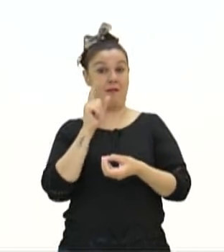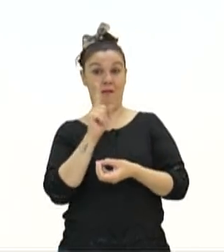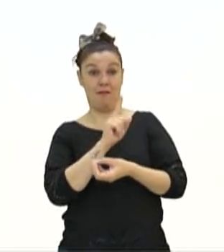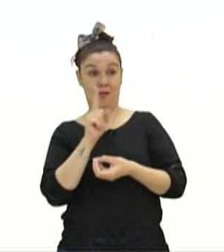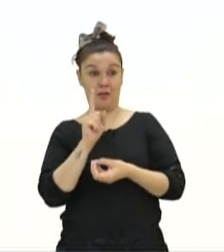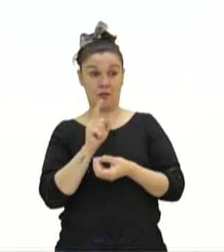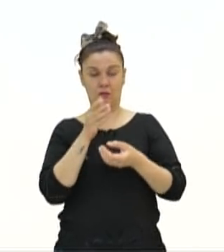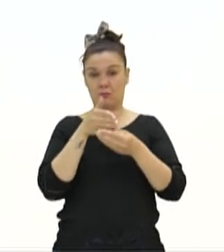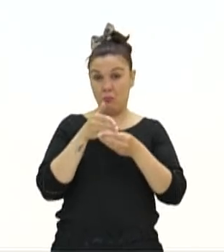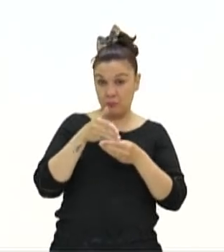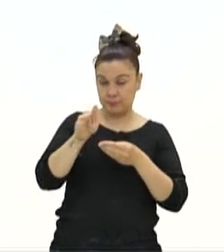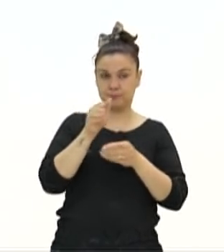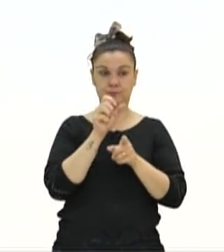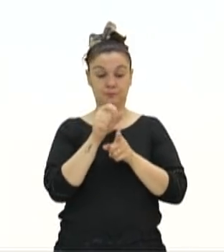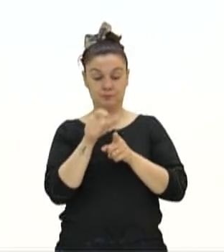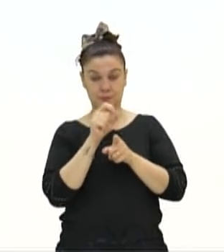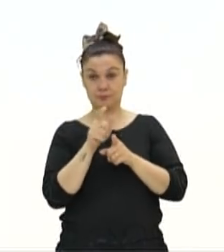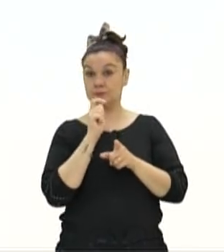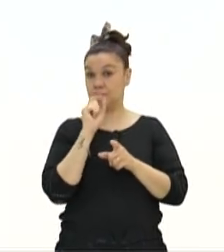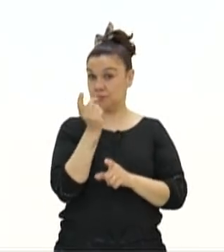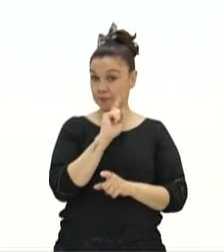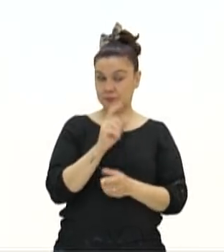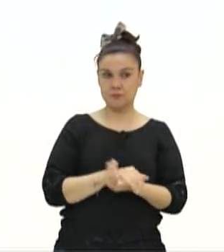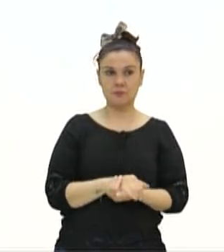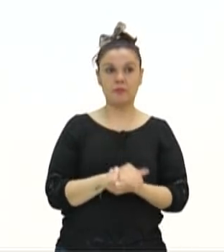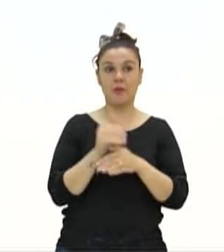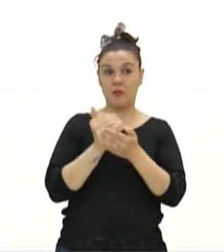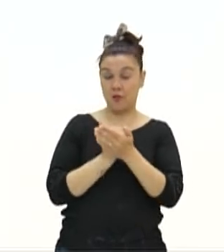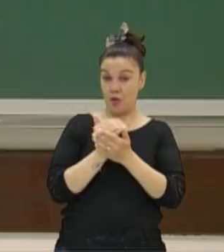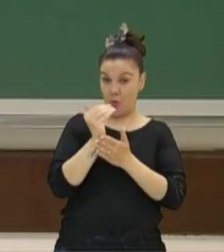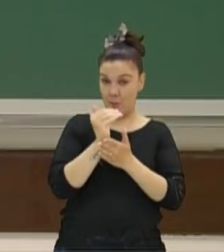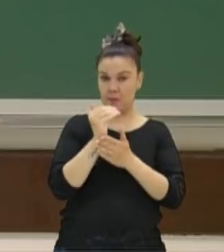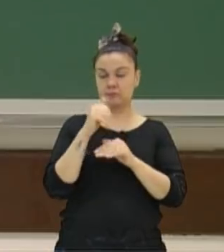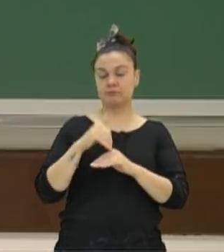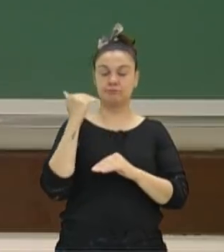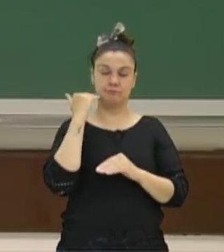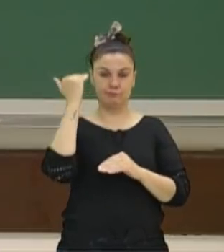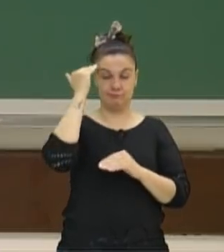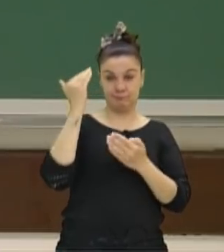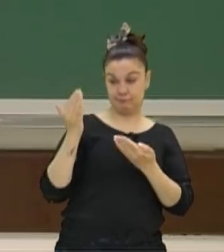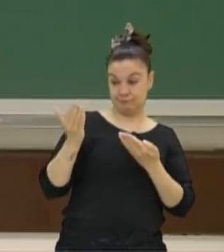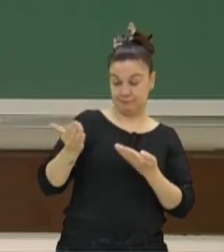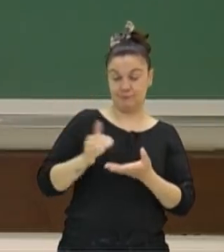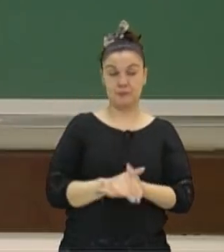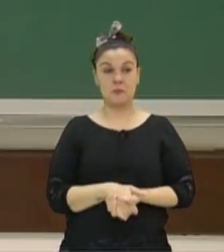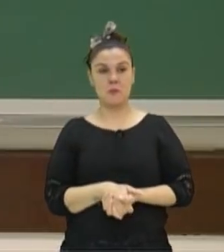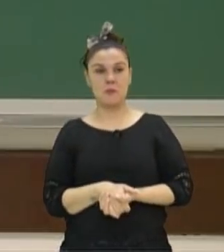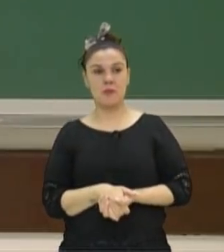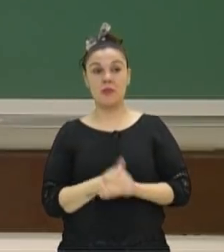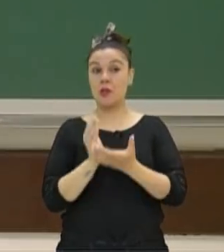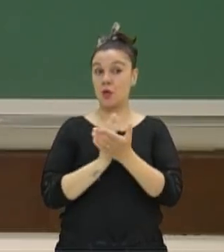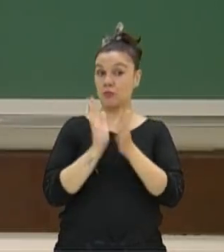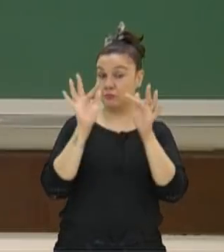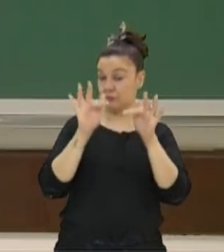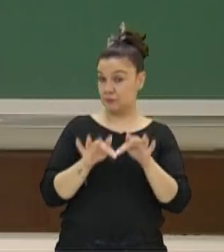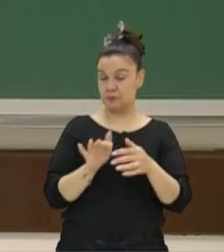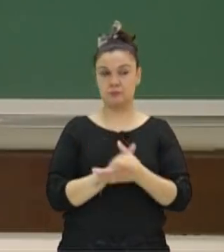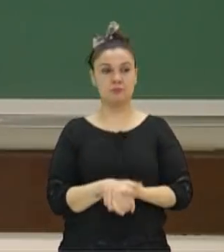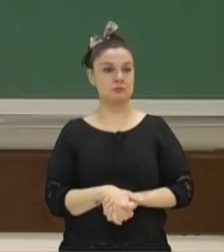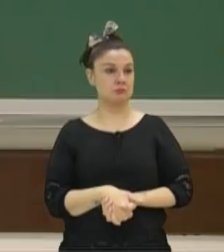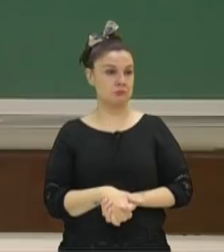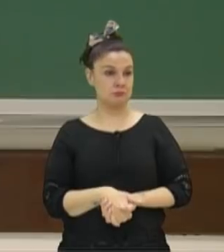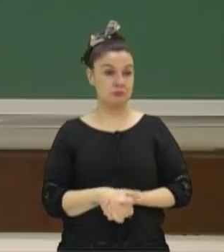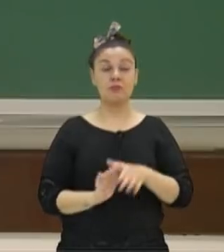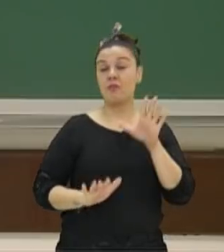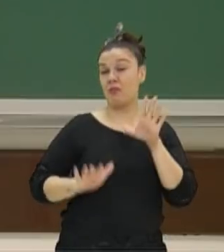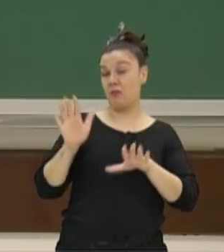acontece a produção de espermatozoides. Essa produção vai iniciar a partir da puberdade, tá? E quando que vai terminar? Isso é